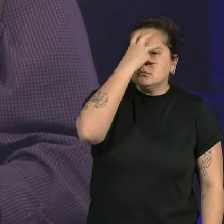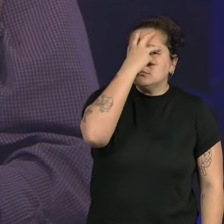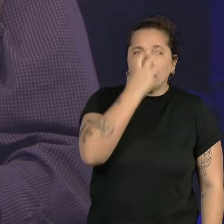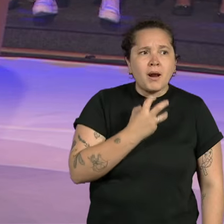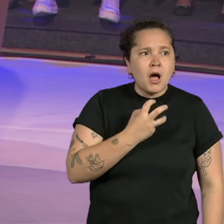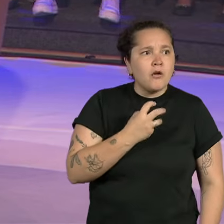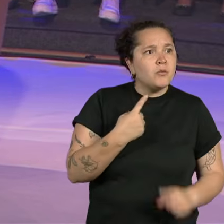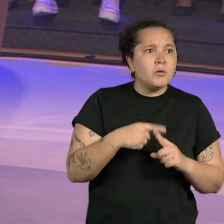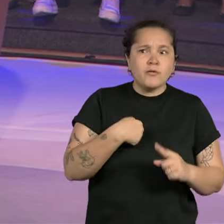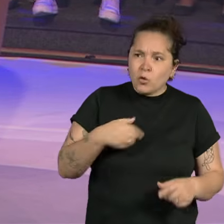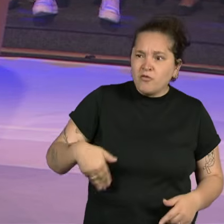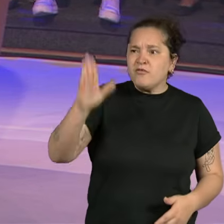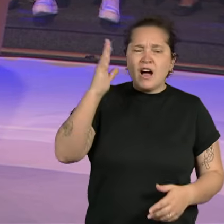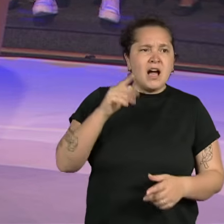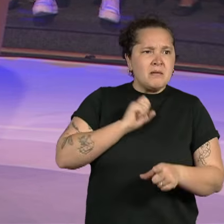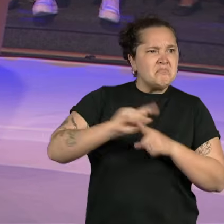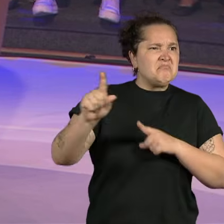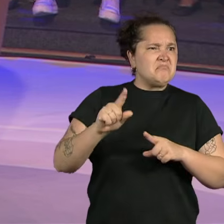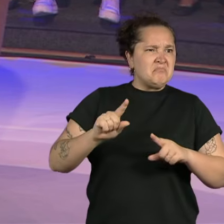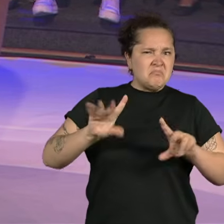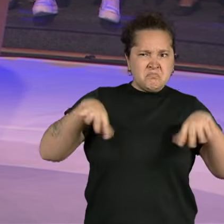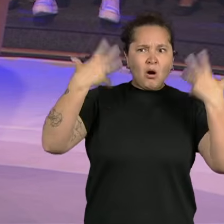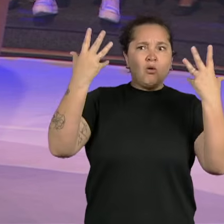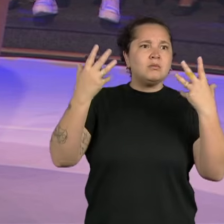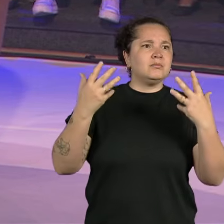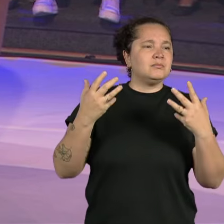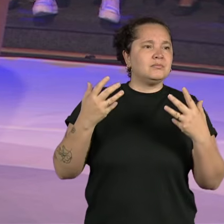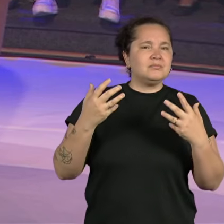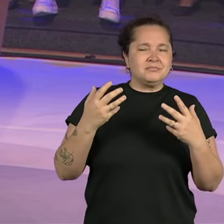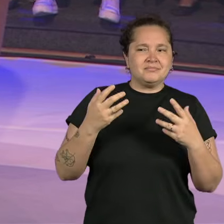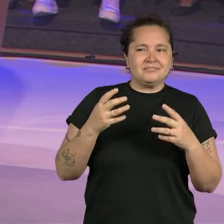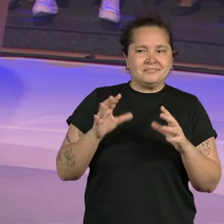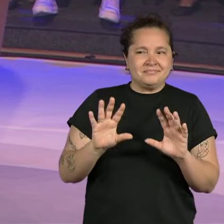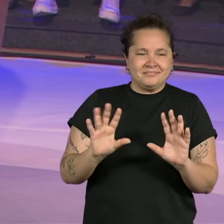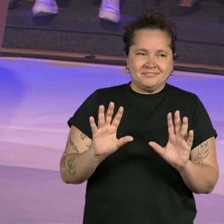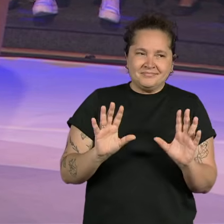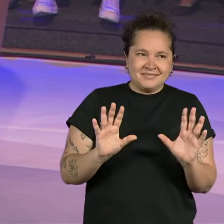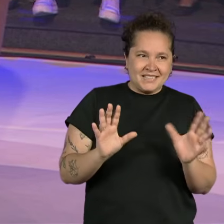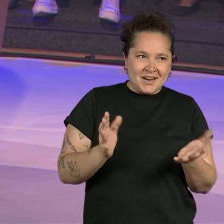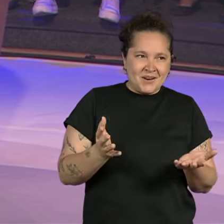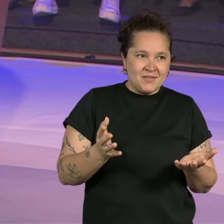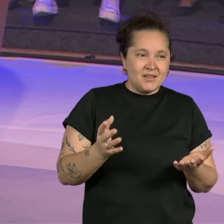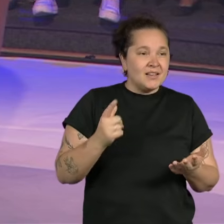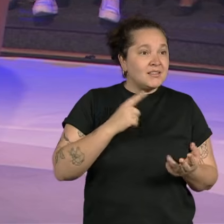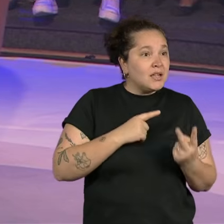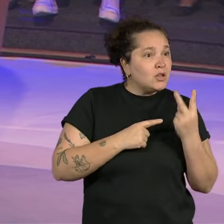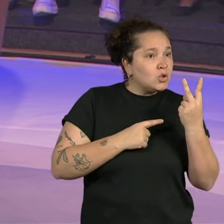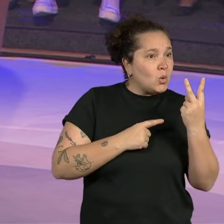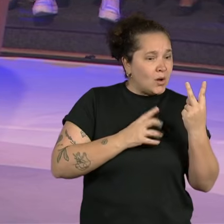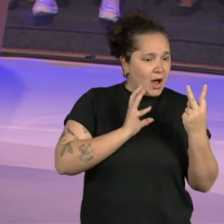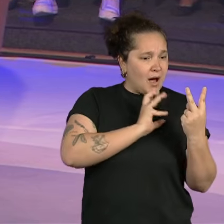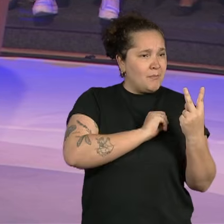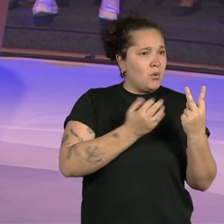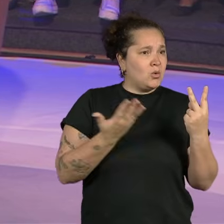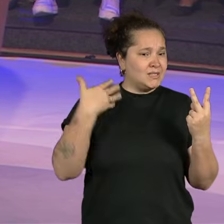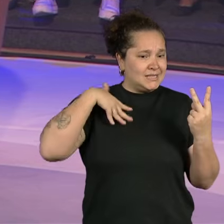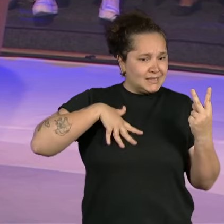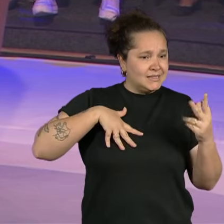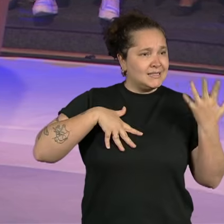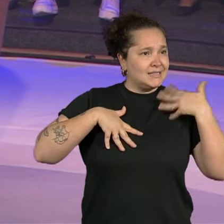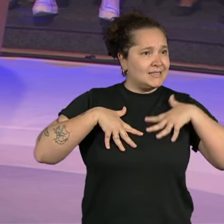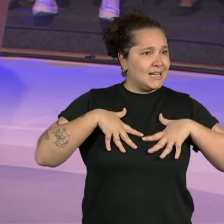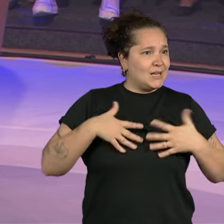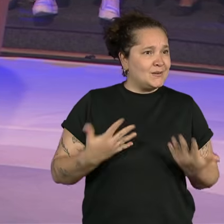que ele fizesse um escândalo com aquilo. E ele chega e fala para o cardeal, mas ele tem dois amores dentro dele.